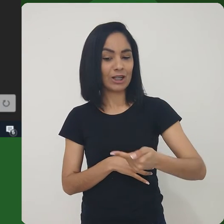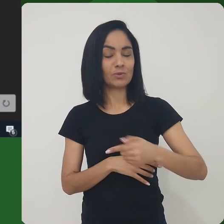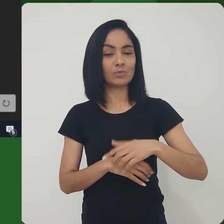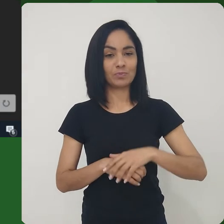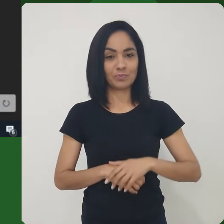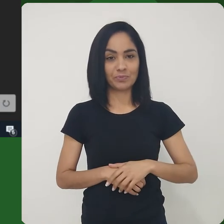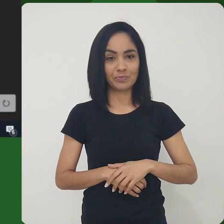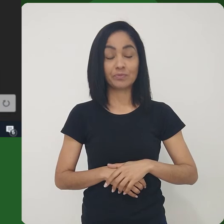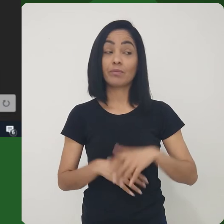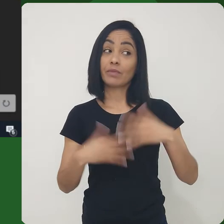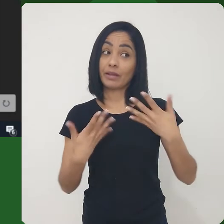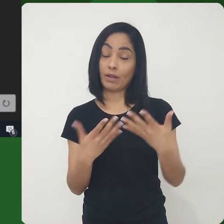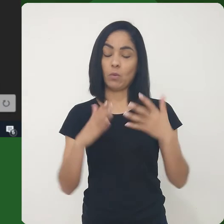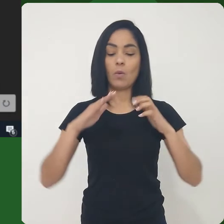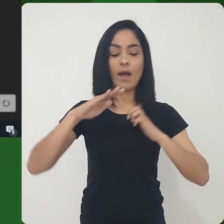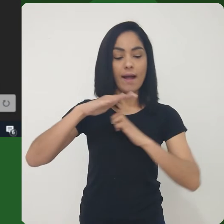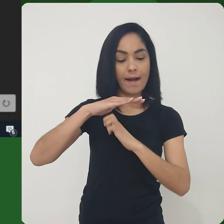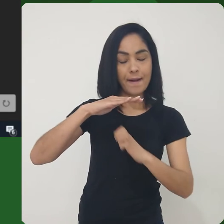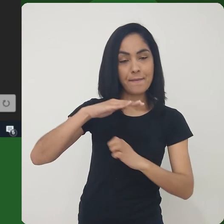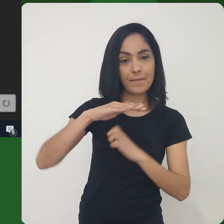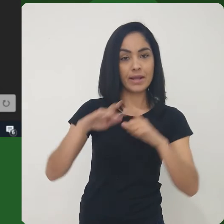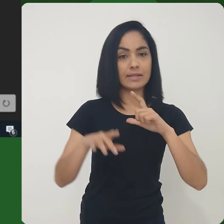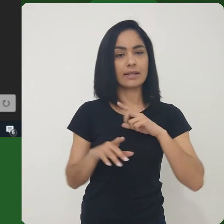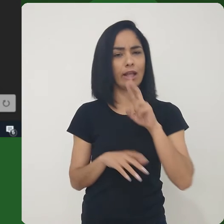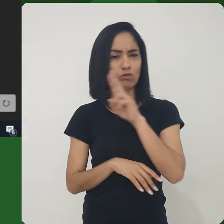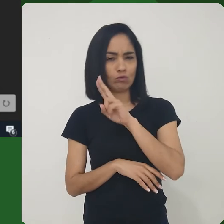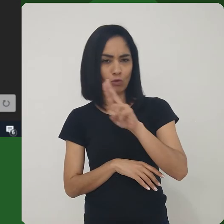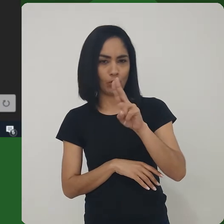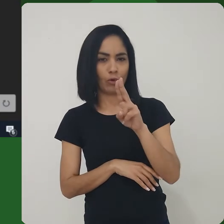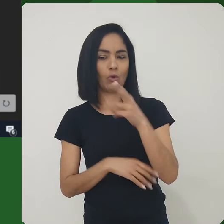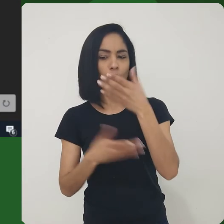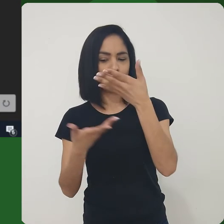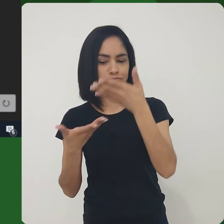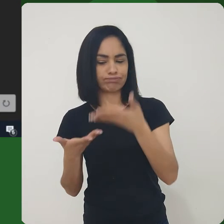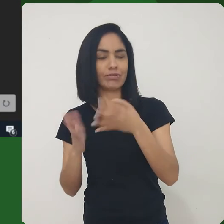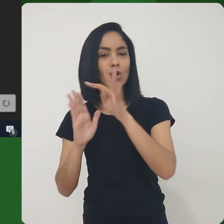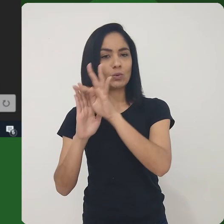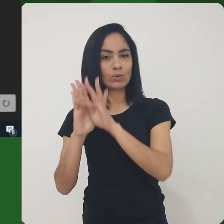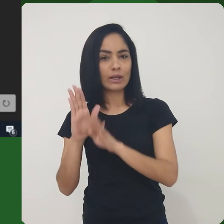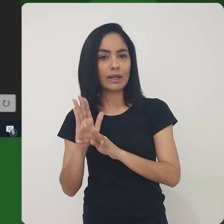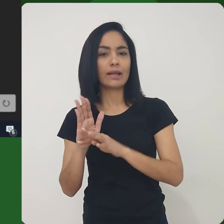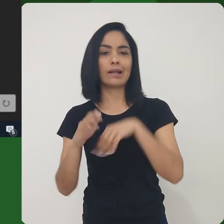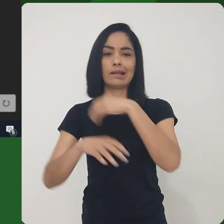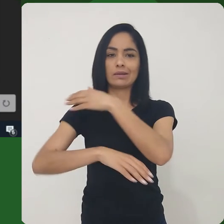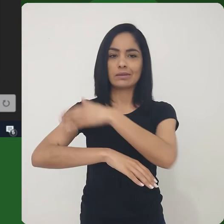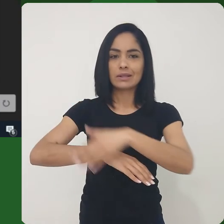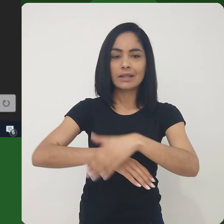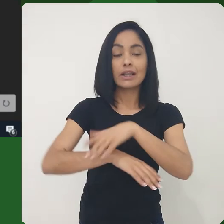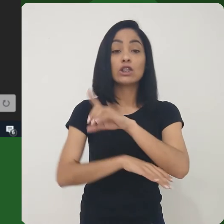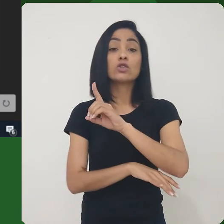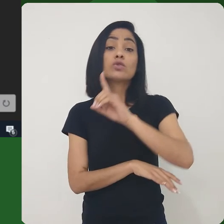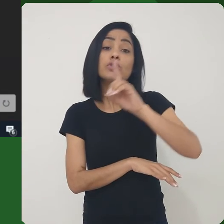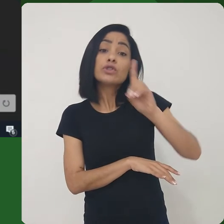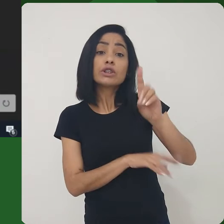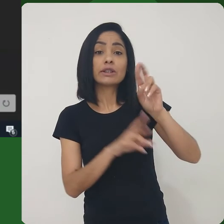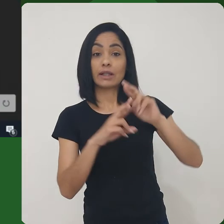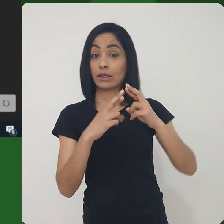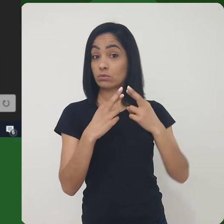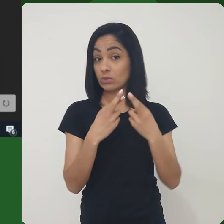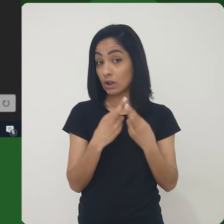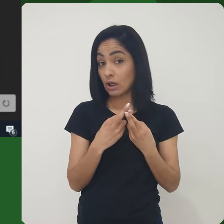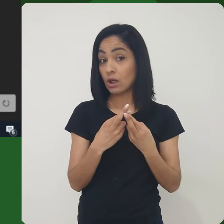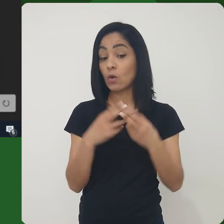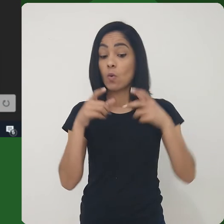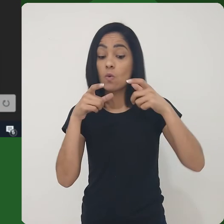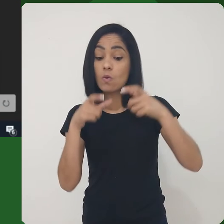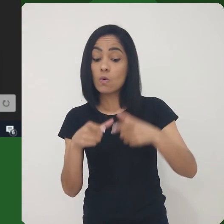narrativa a seguir. Então, a empresa, aqui nós temos o nome da empresa, o endereço, a data que foi